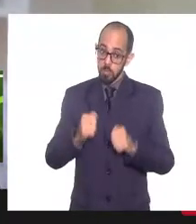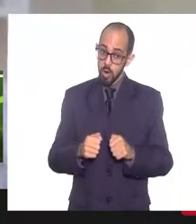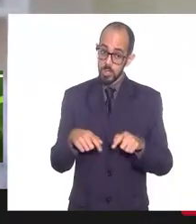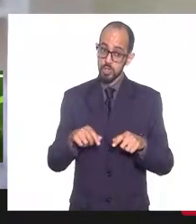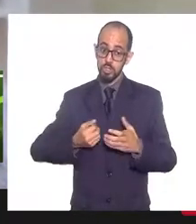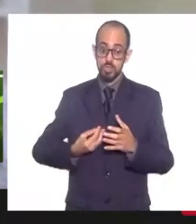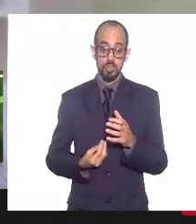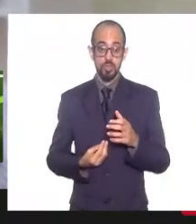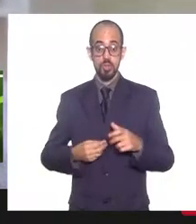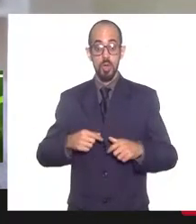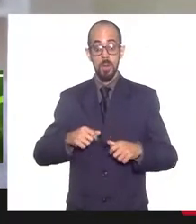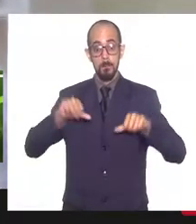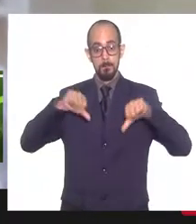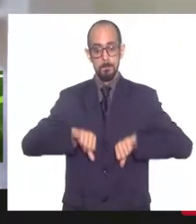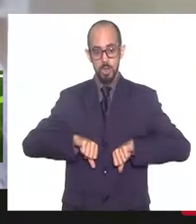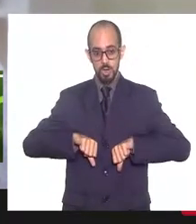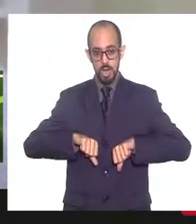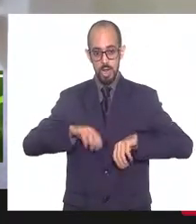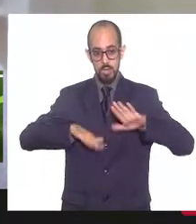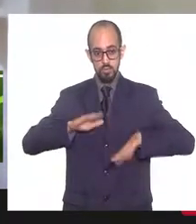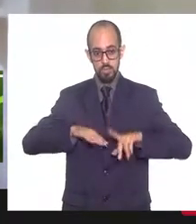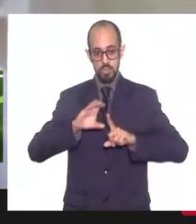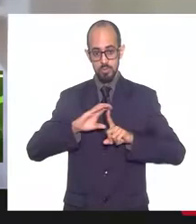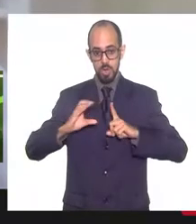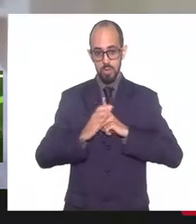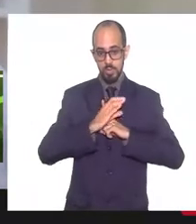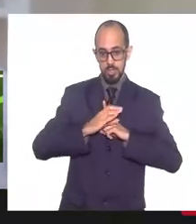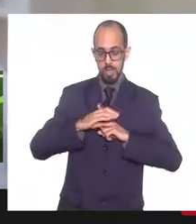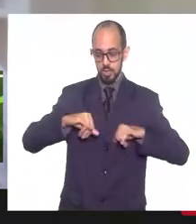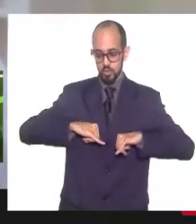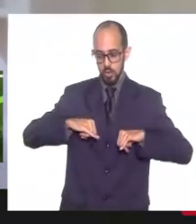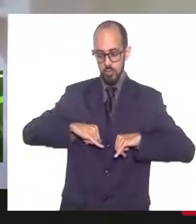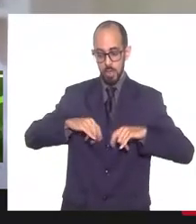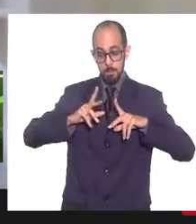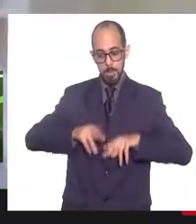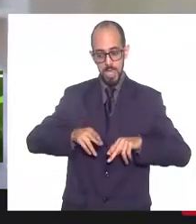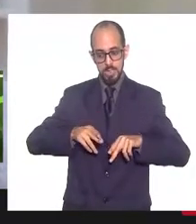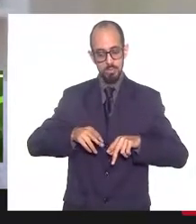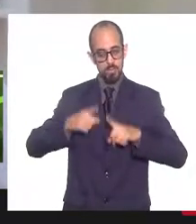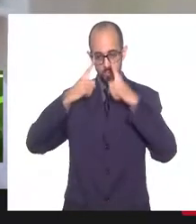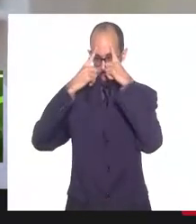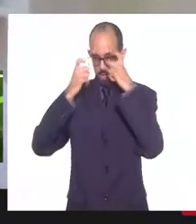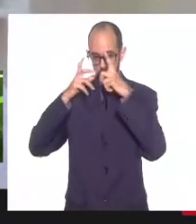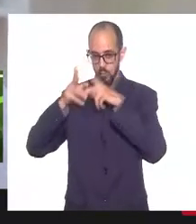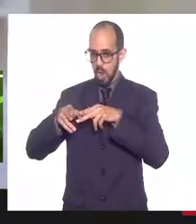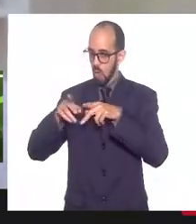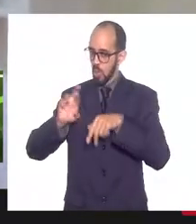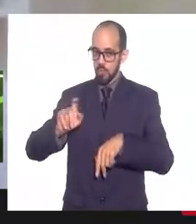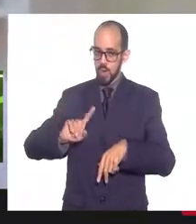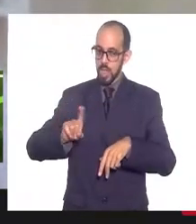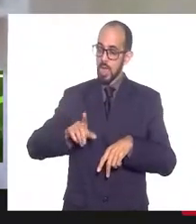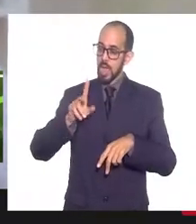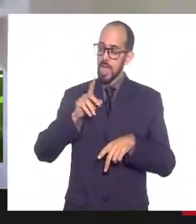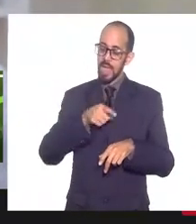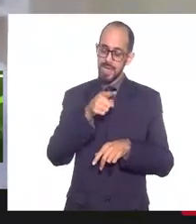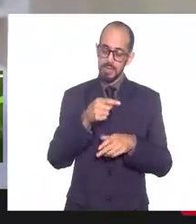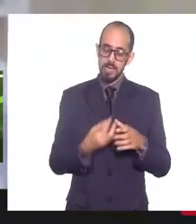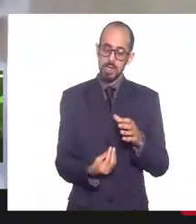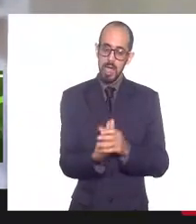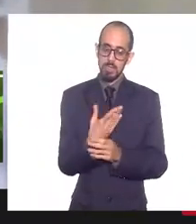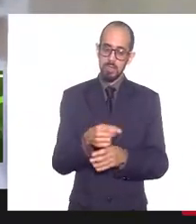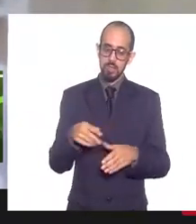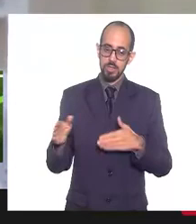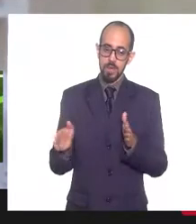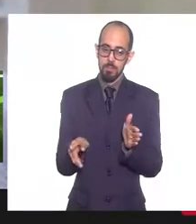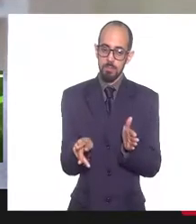nas comunidades, não sofremos as mesmas violências que essas iniciativas, como a dessa senhora, ao qual